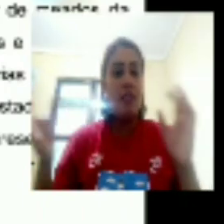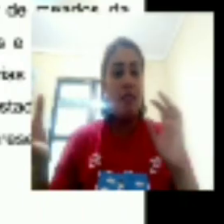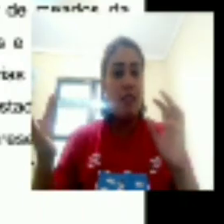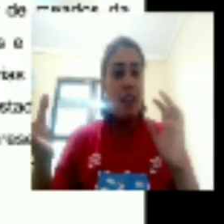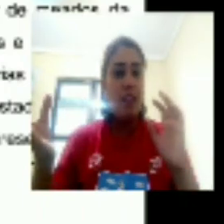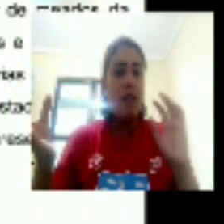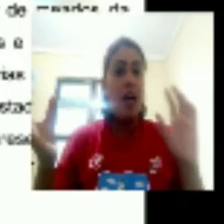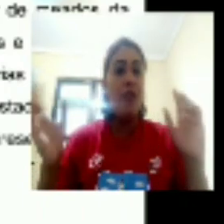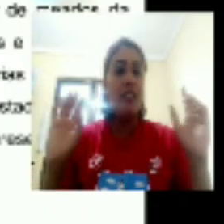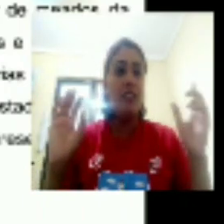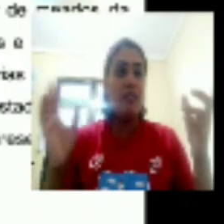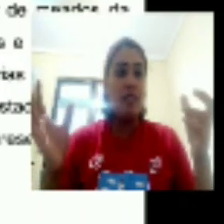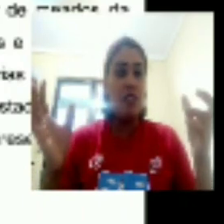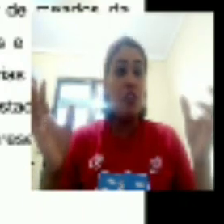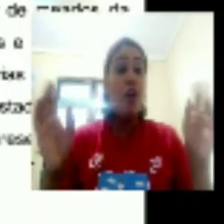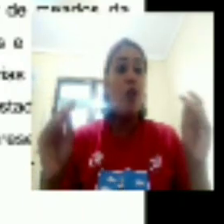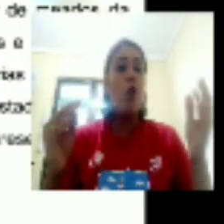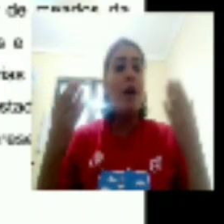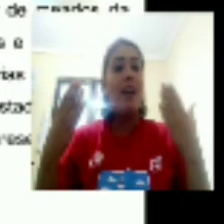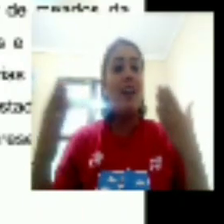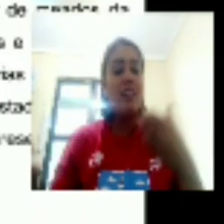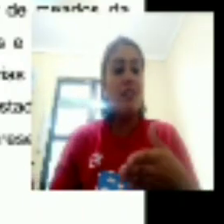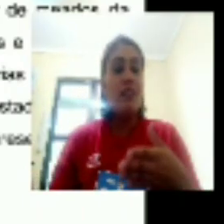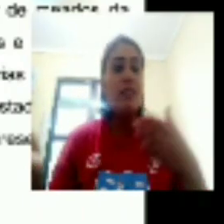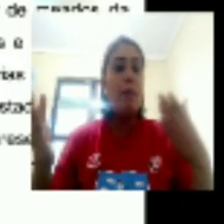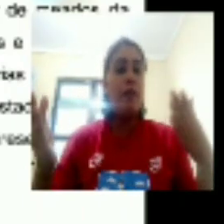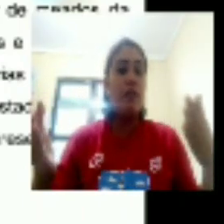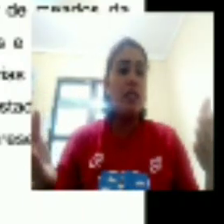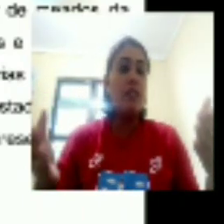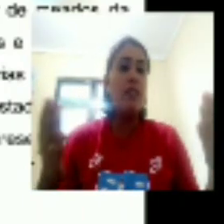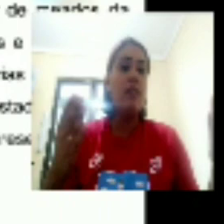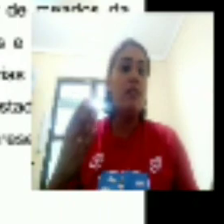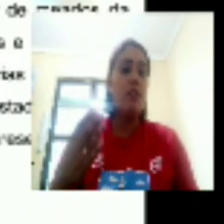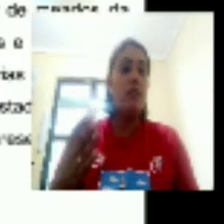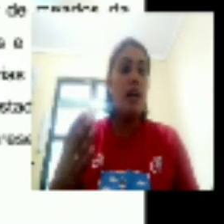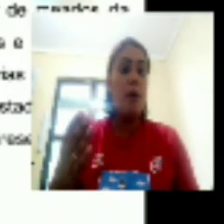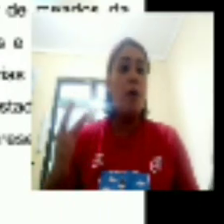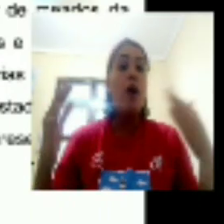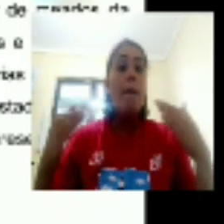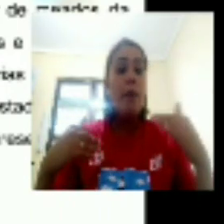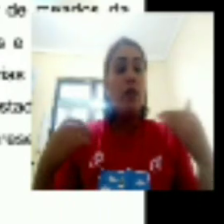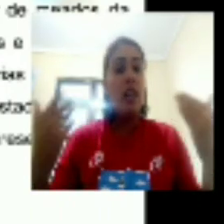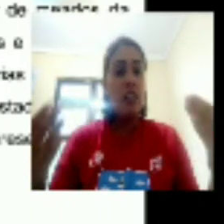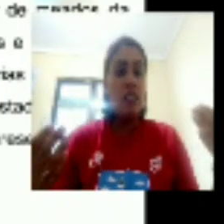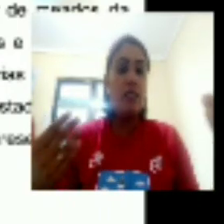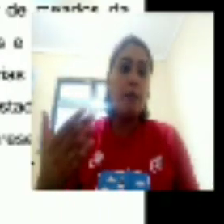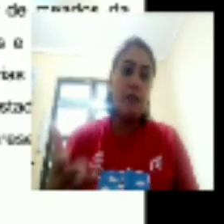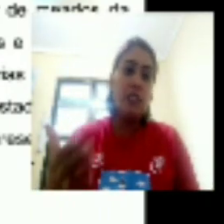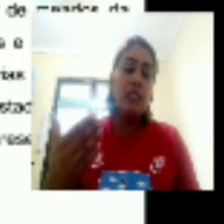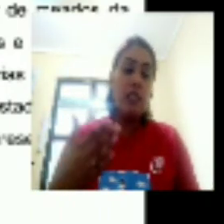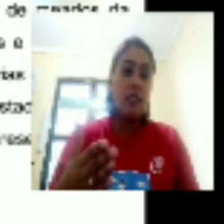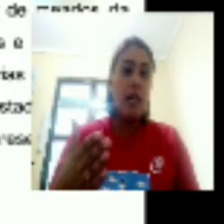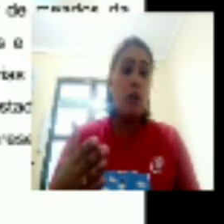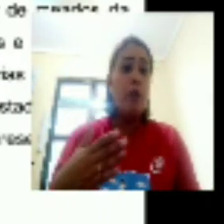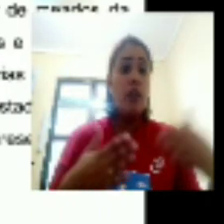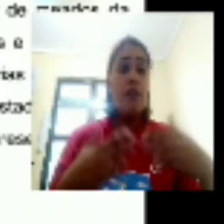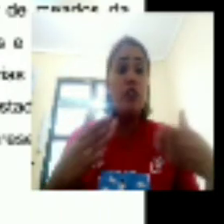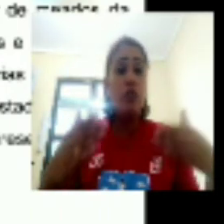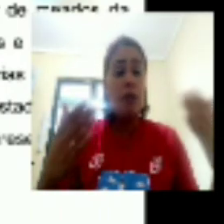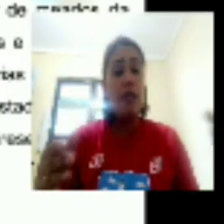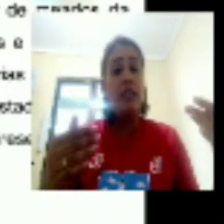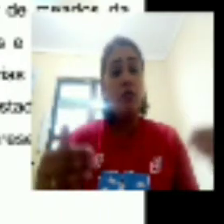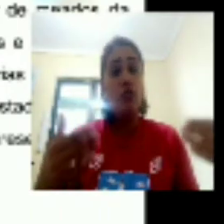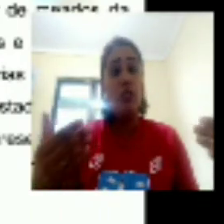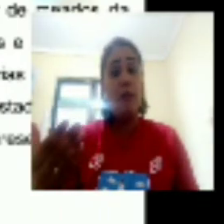de 80 a 83 como a crise da Previdência Social. Por que crise da Previdência Social? Porque